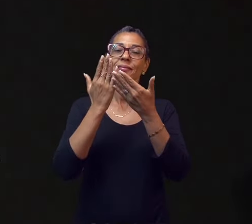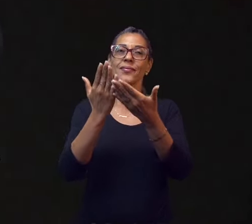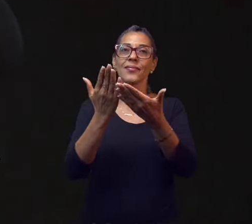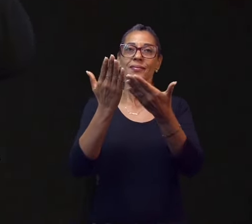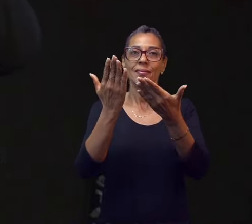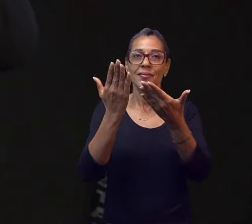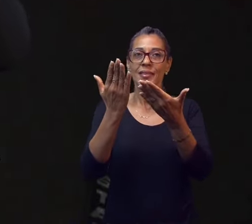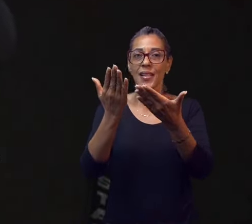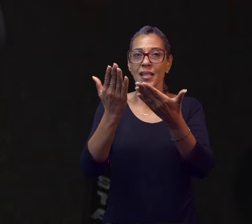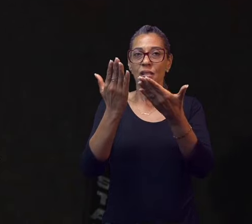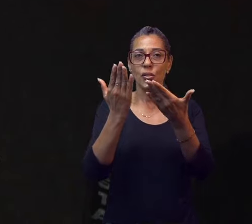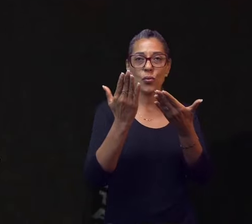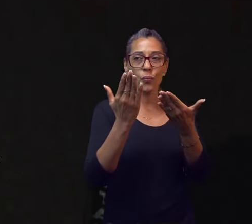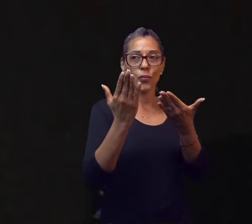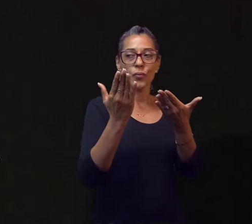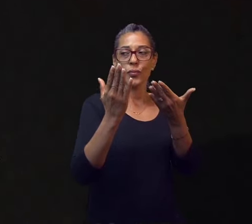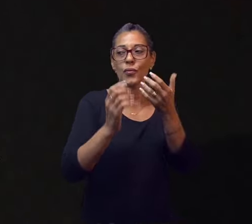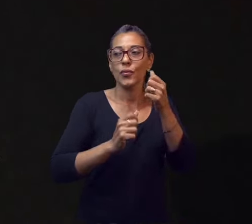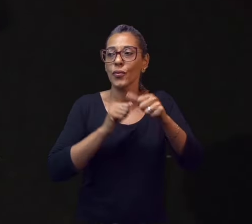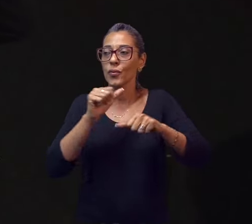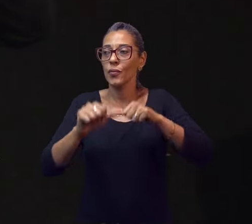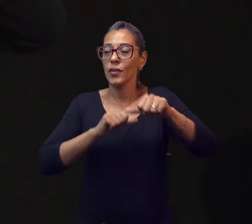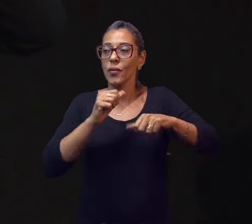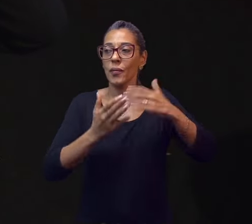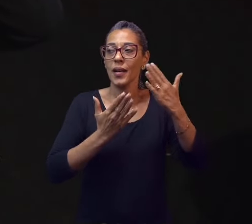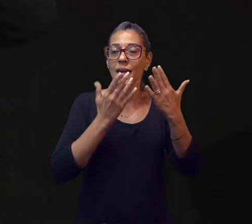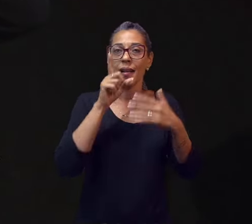em ti isso